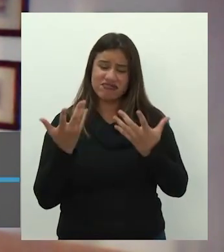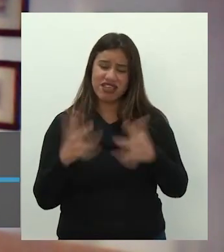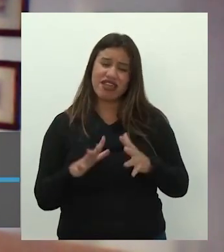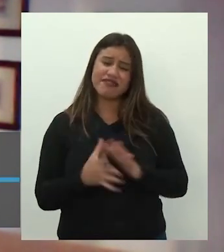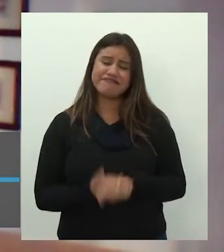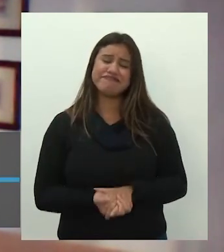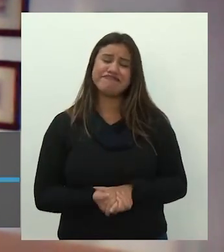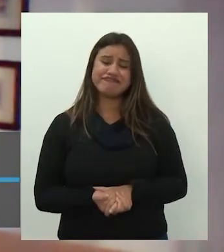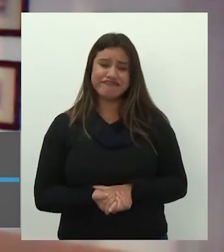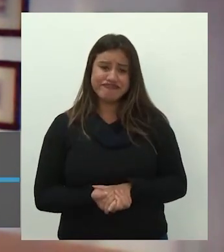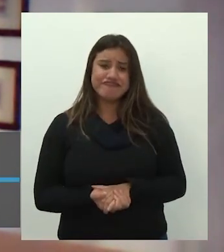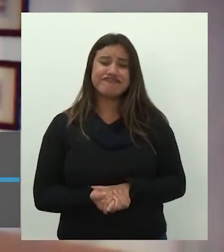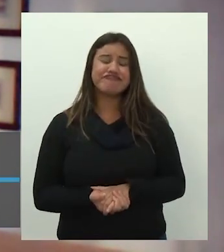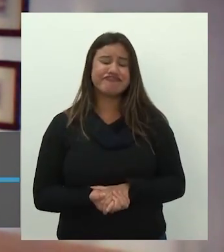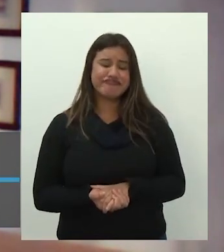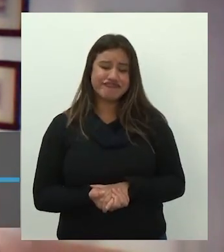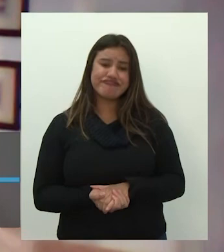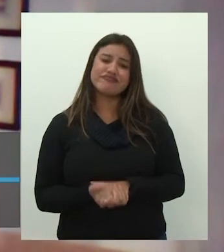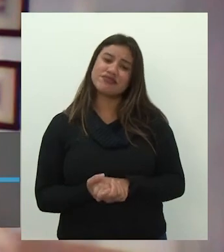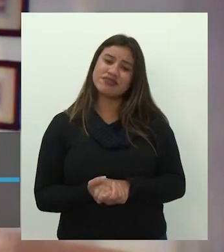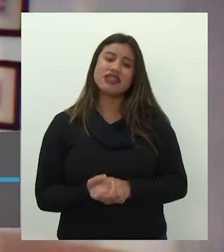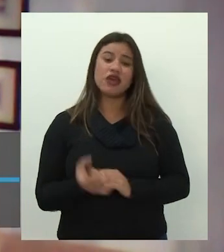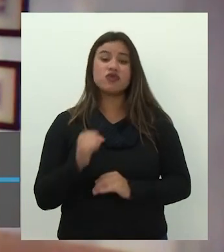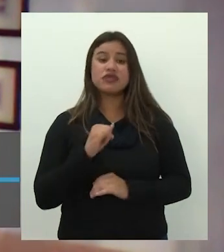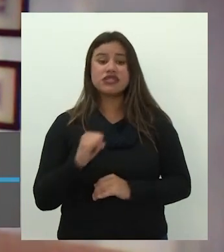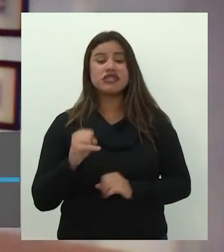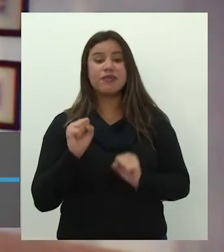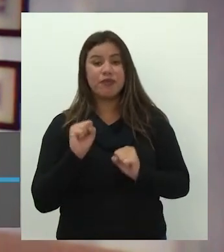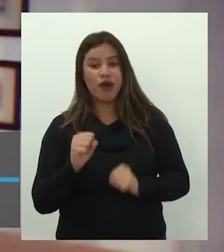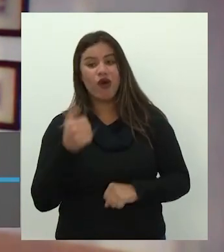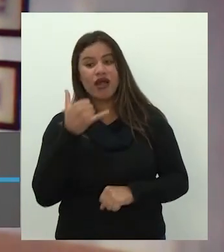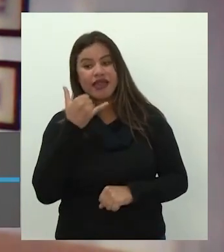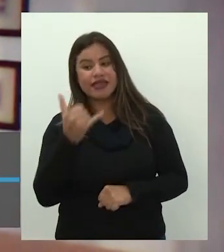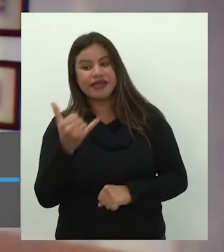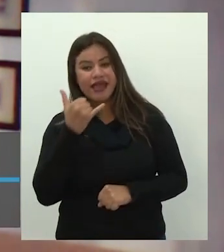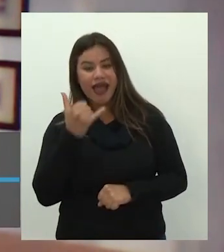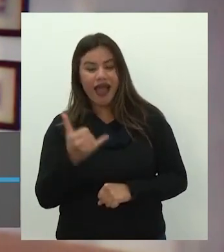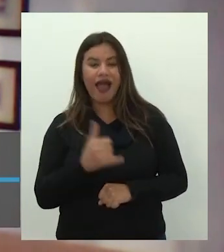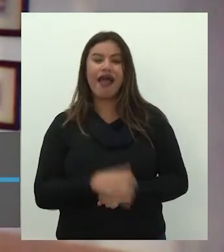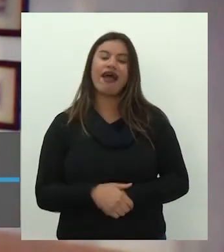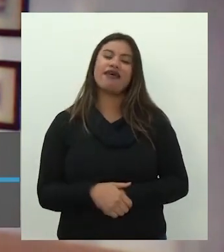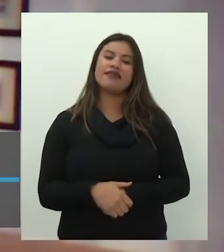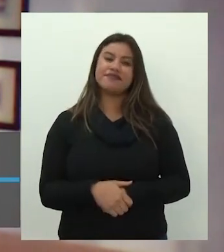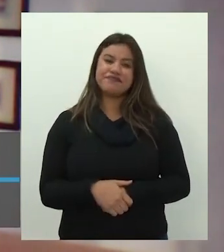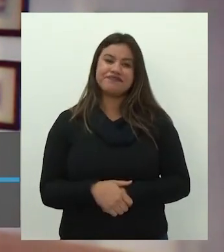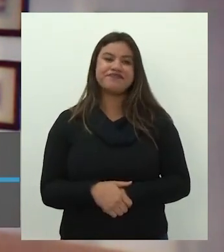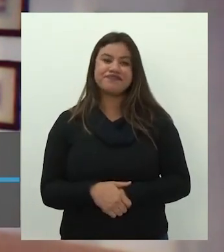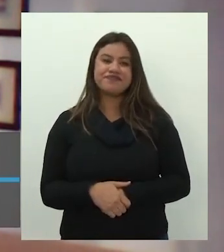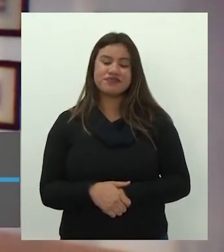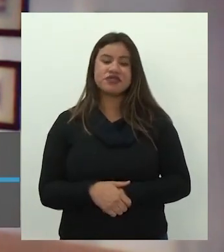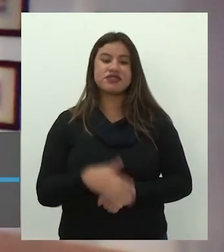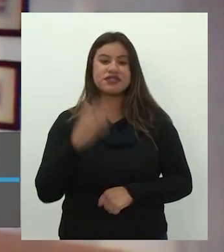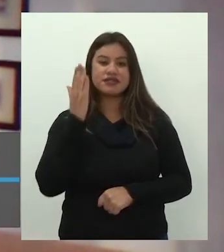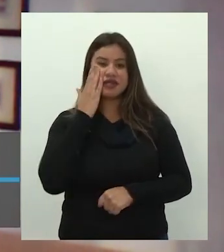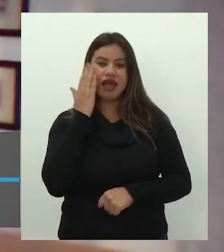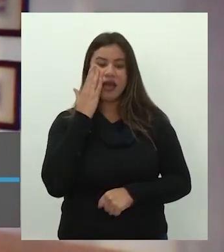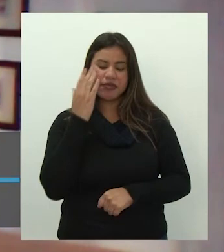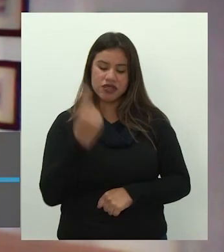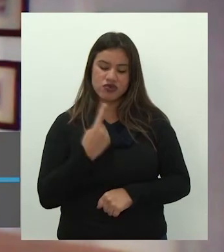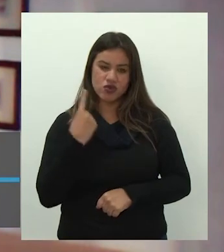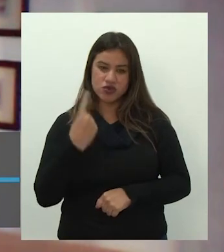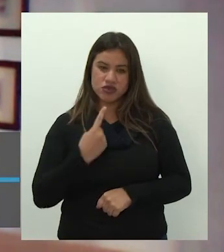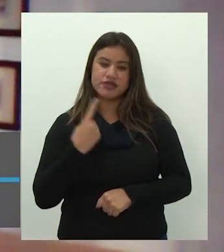Então, nessa época, a gente, se puder telefonar para outras pessoas que a gente sabe que estão sozinhas, é